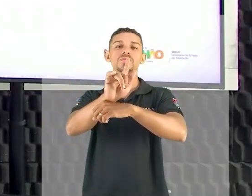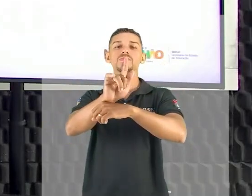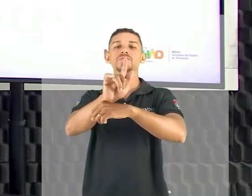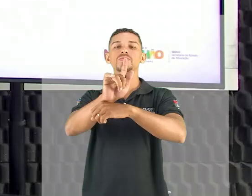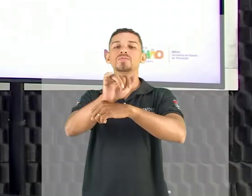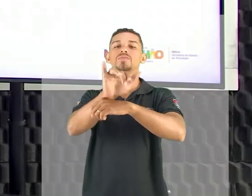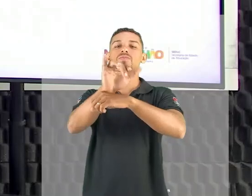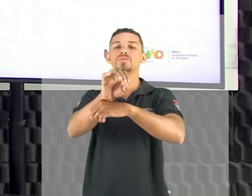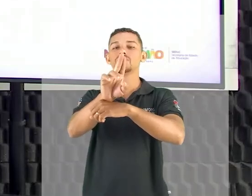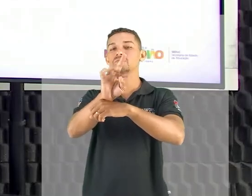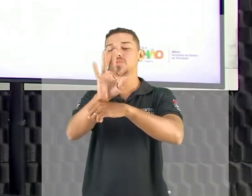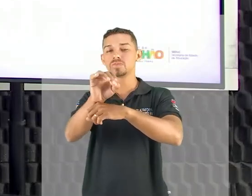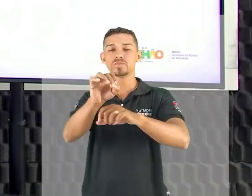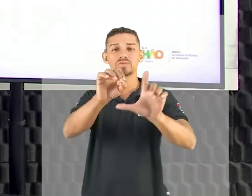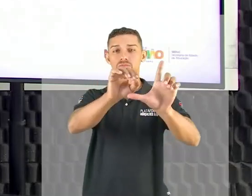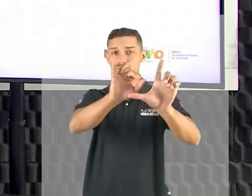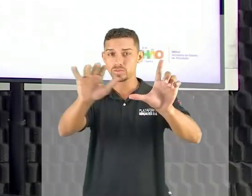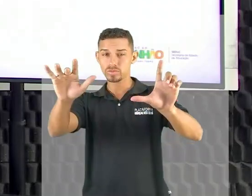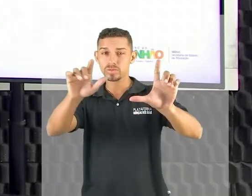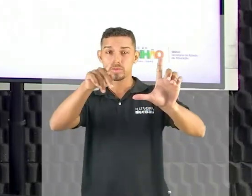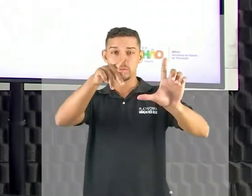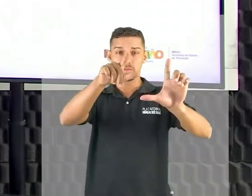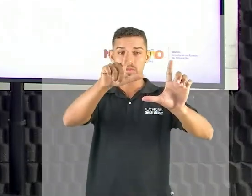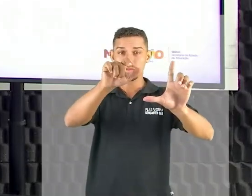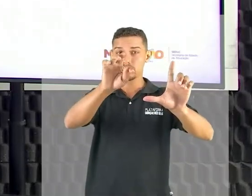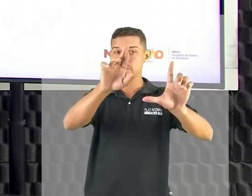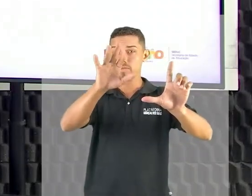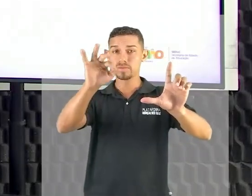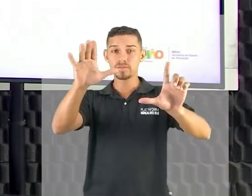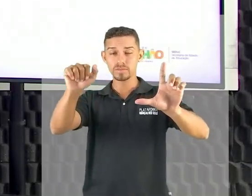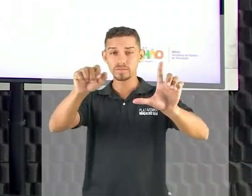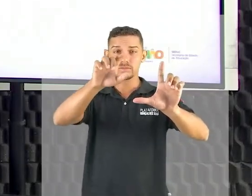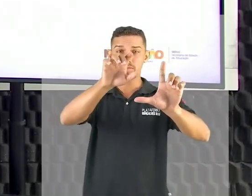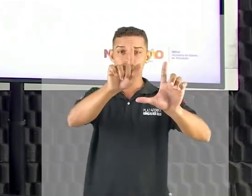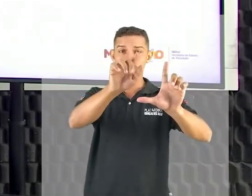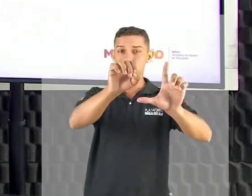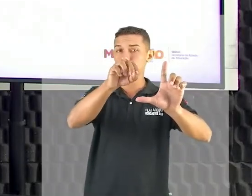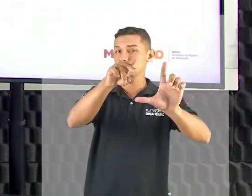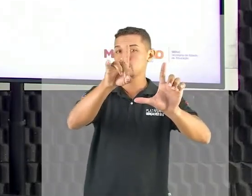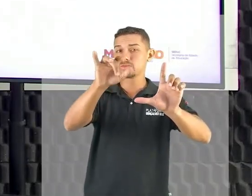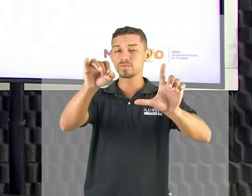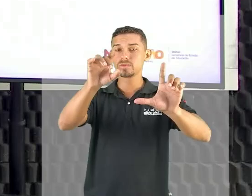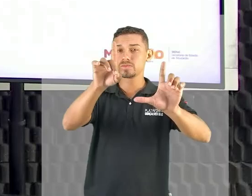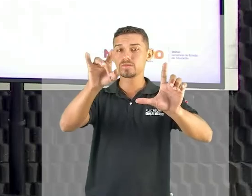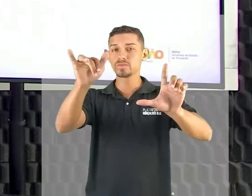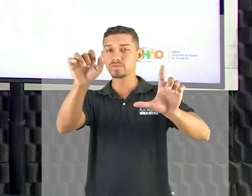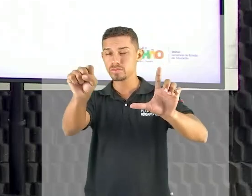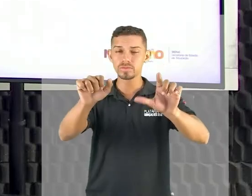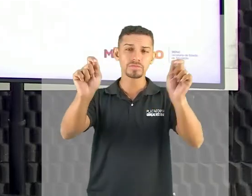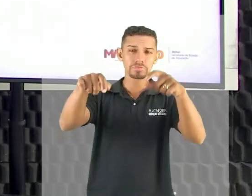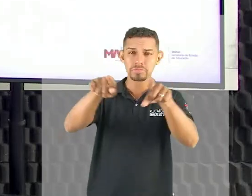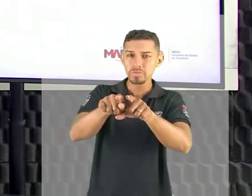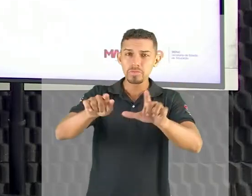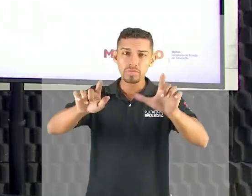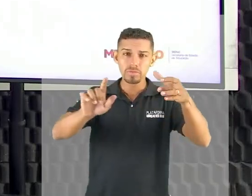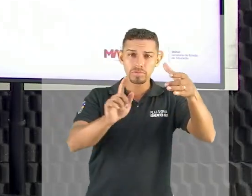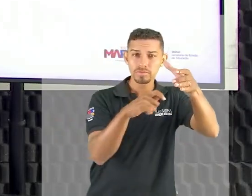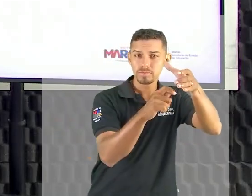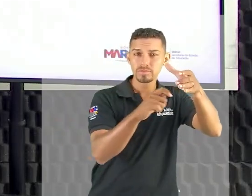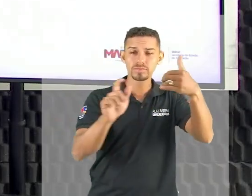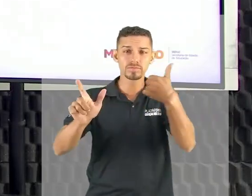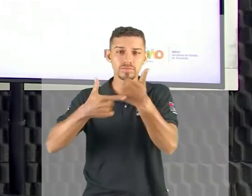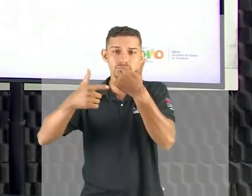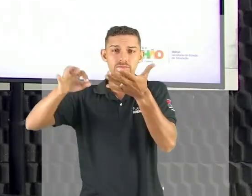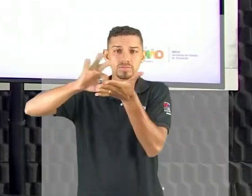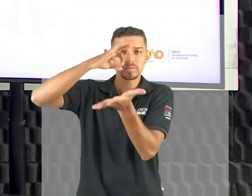lá plataforma gonçalv di entra Aproveita faz logo sua inscrição aperta o Sininho e quando você